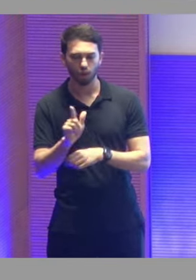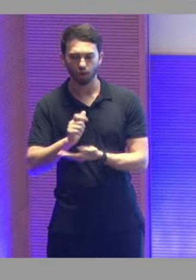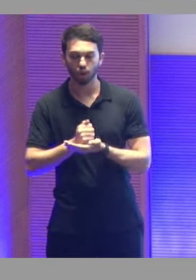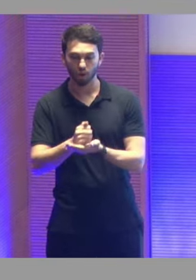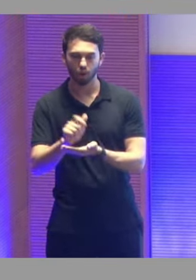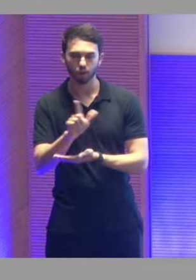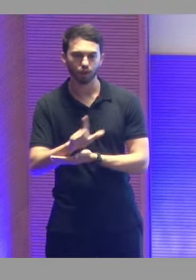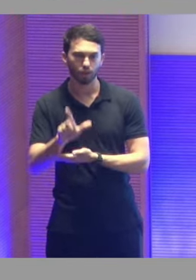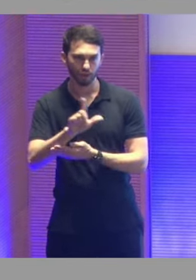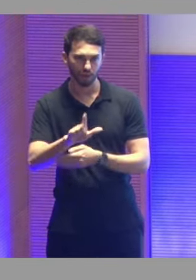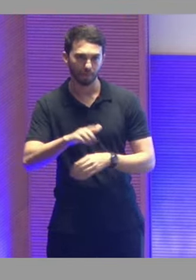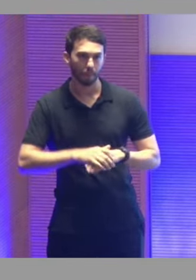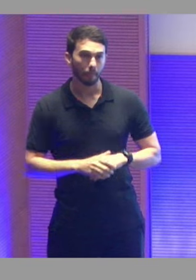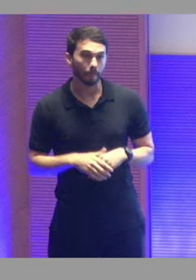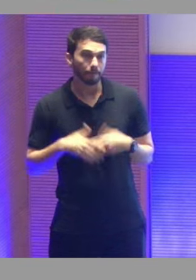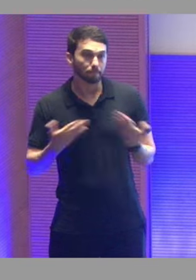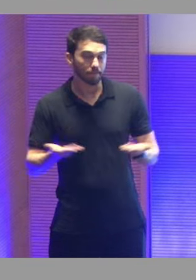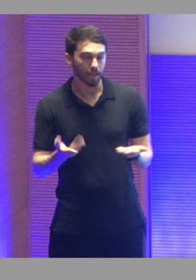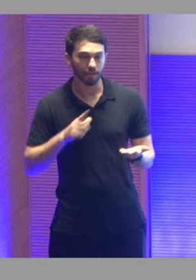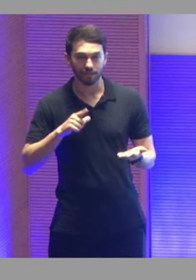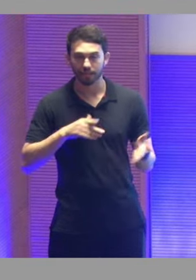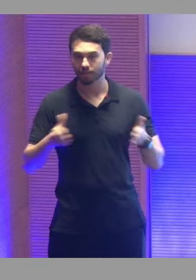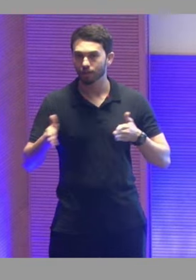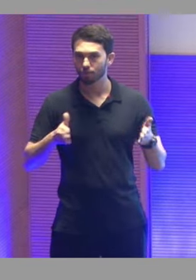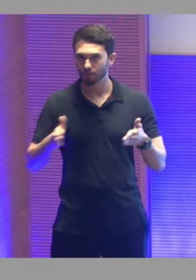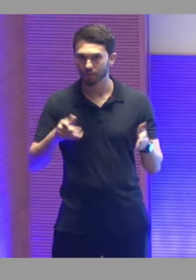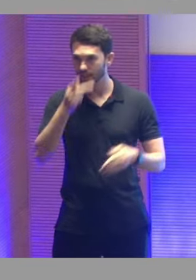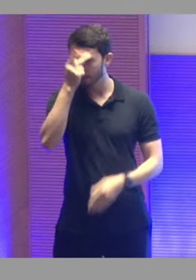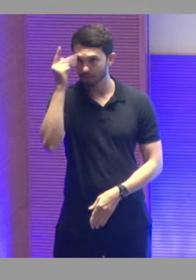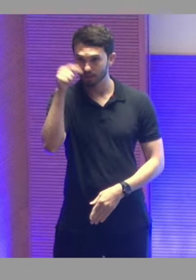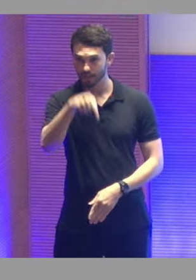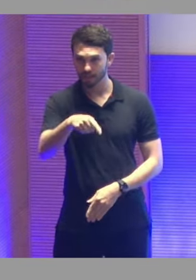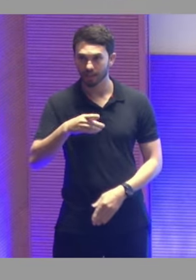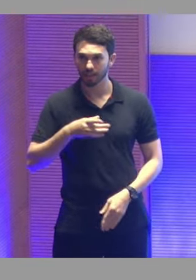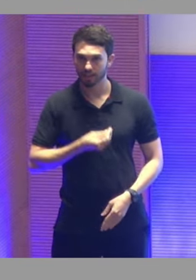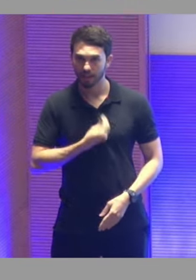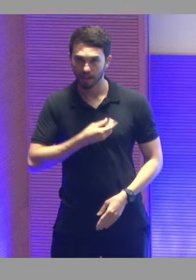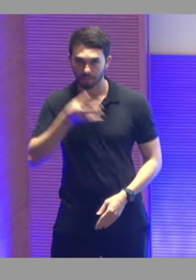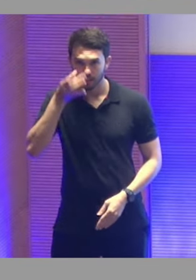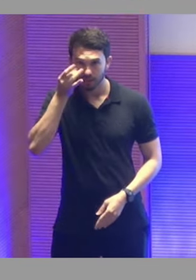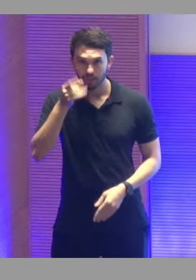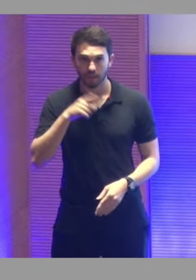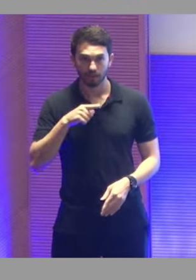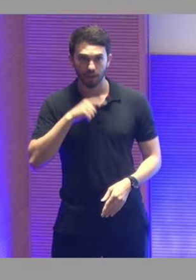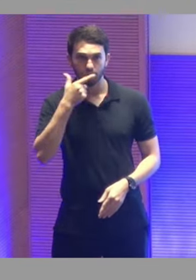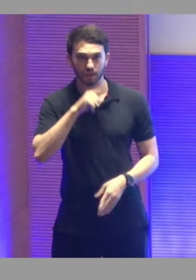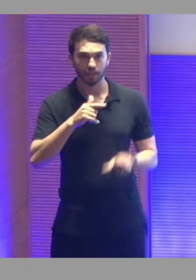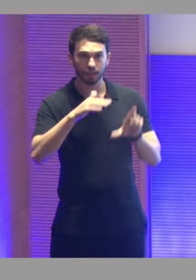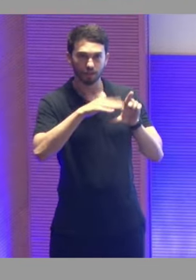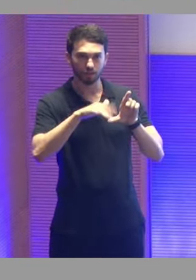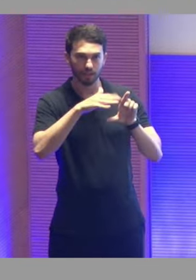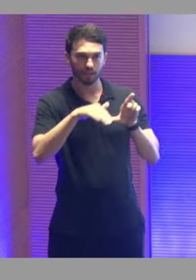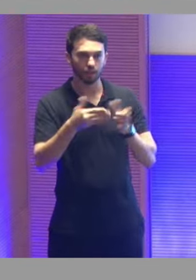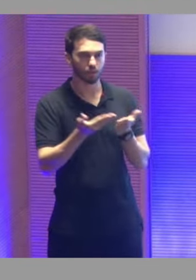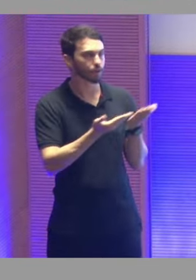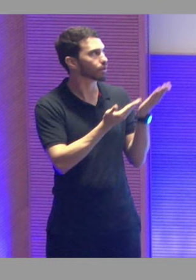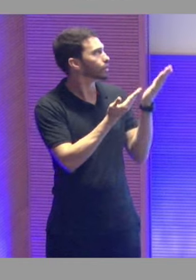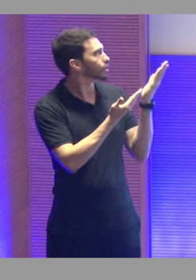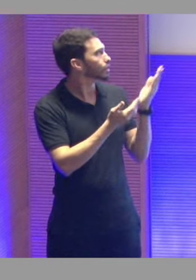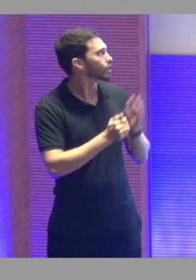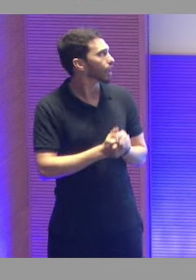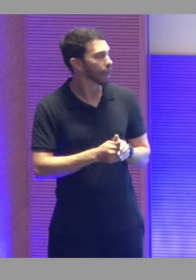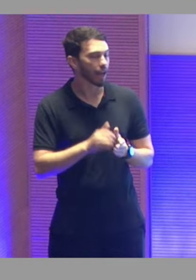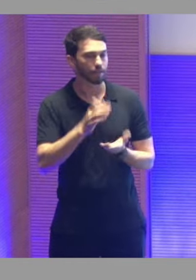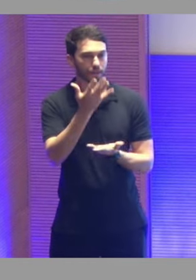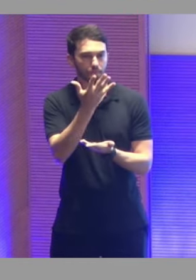então assim agora a gente vai ter uma um momento em que o pessoal que está aqui conosco no presencial vai poder acessar esse QR code